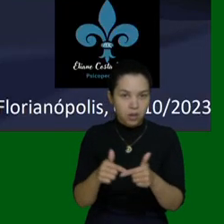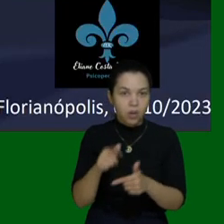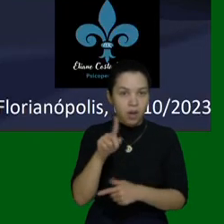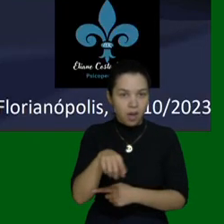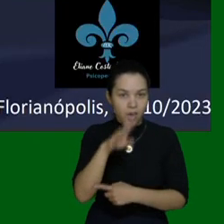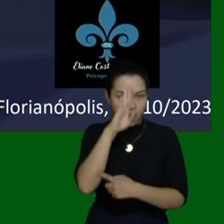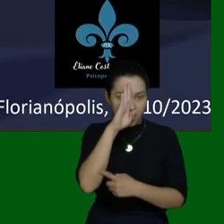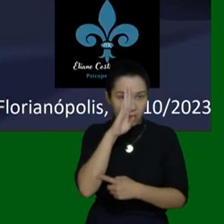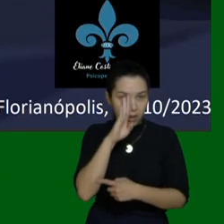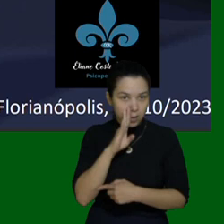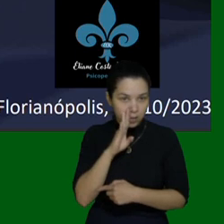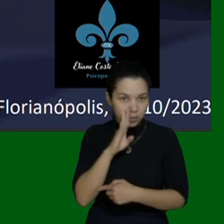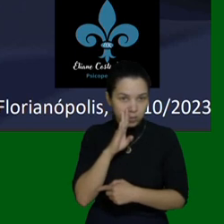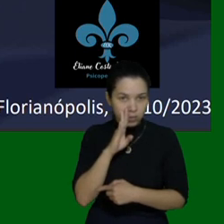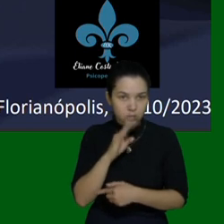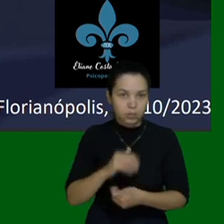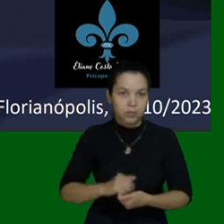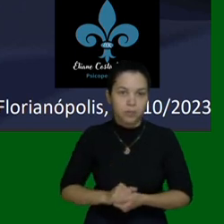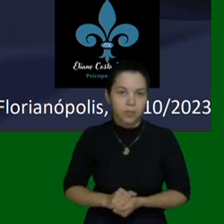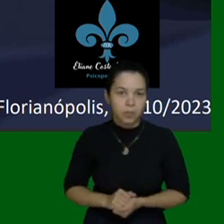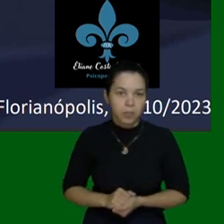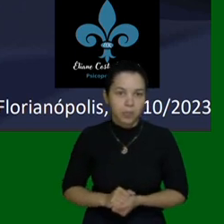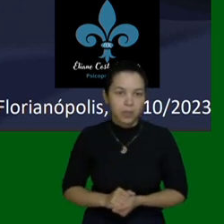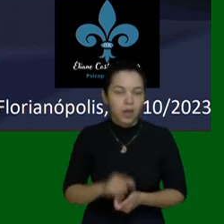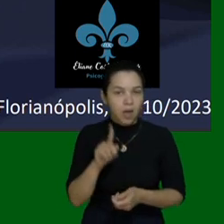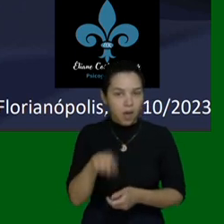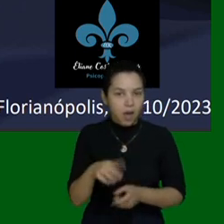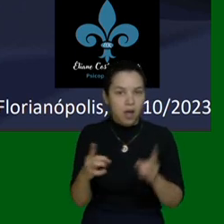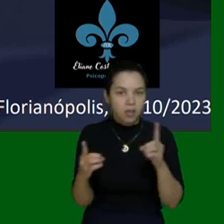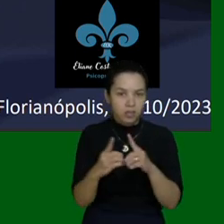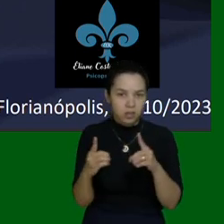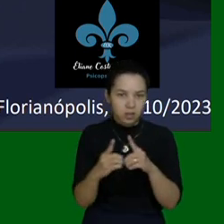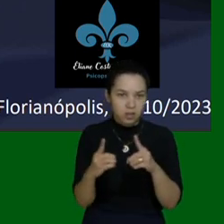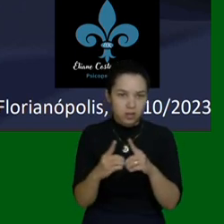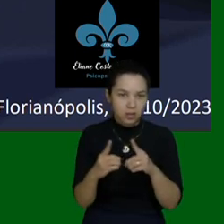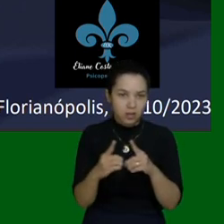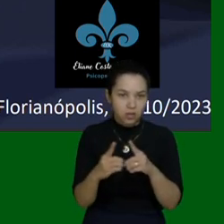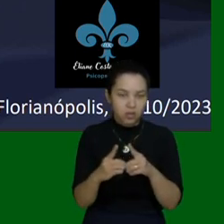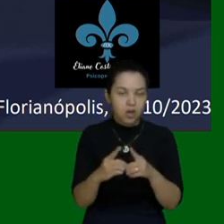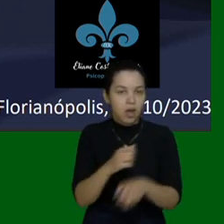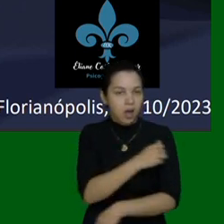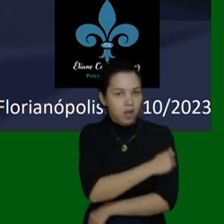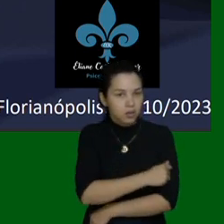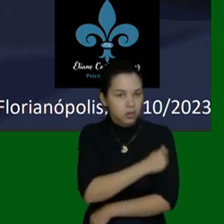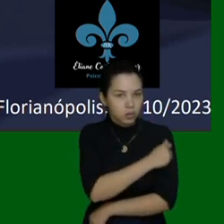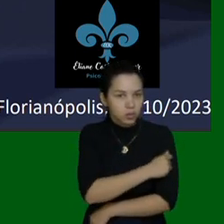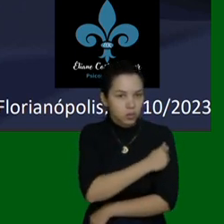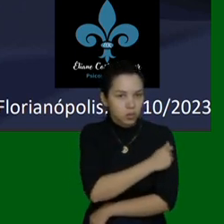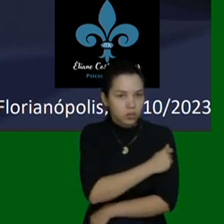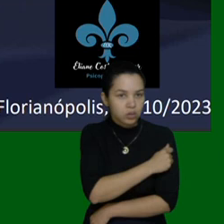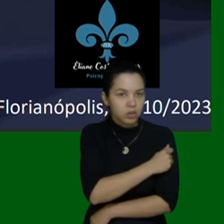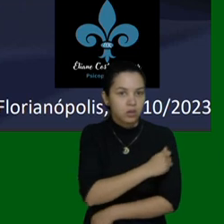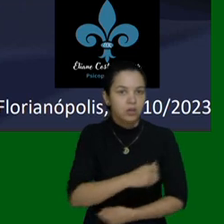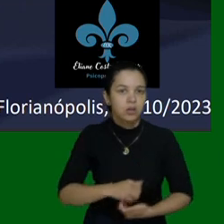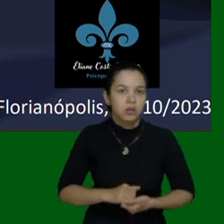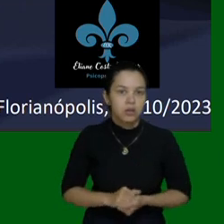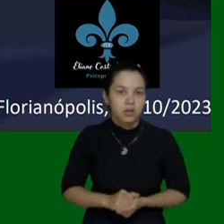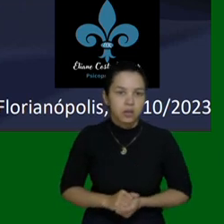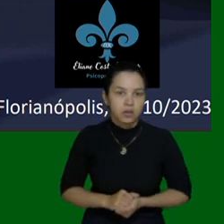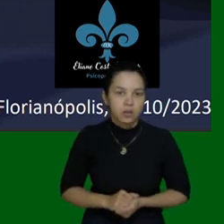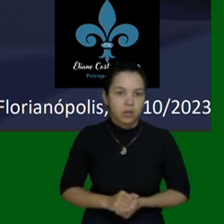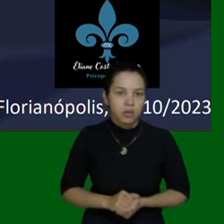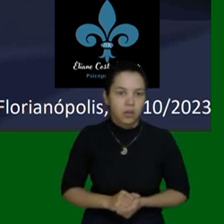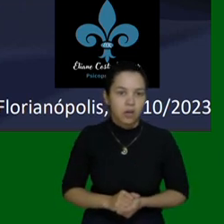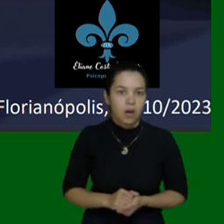gratuito é um serviço que atende cria estudantes da rede pública